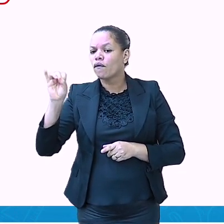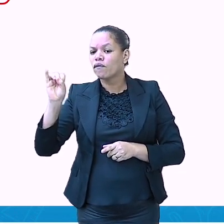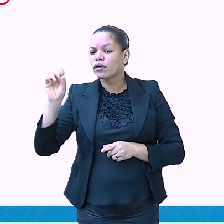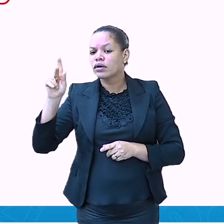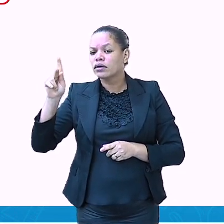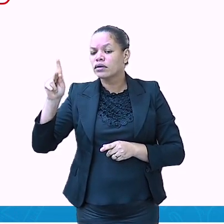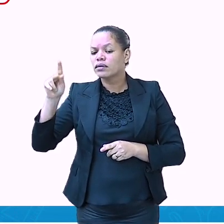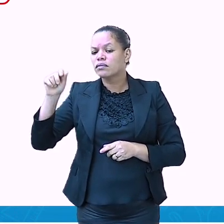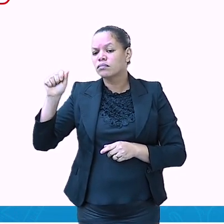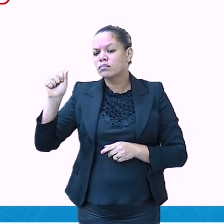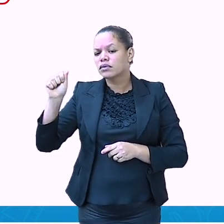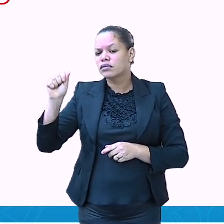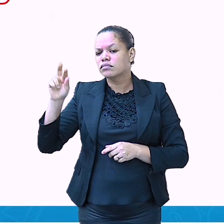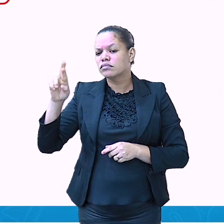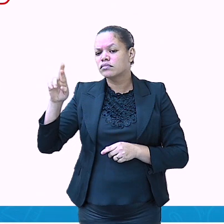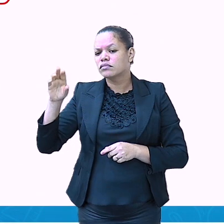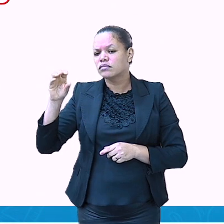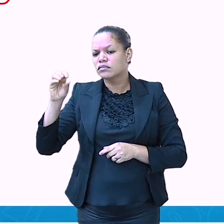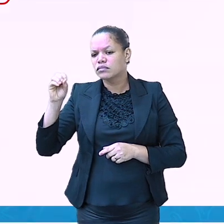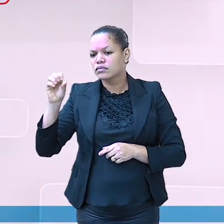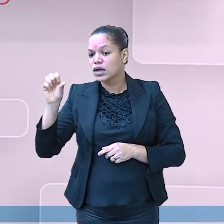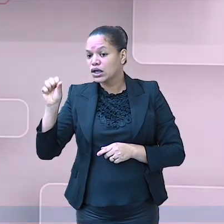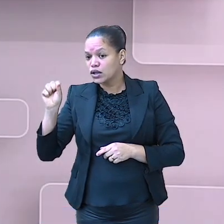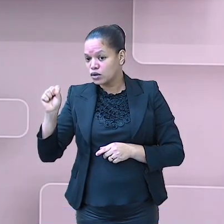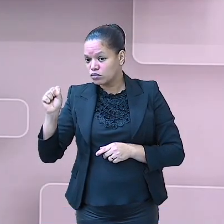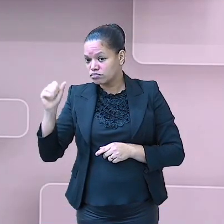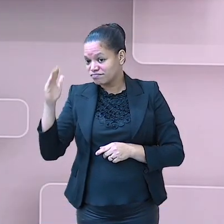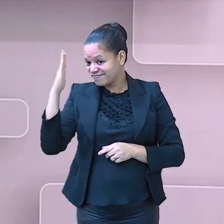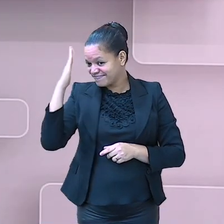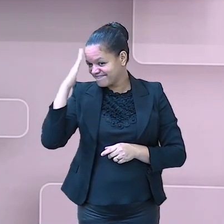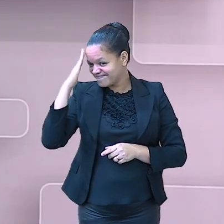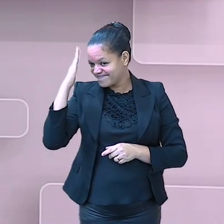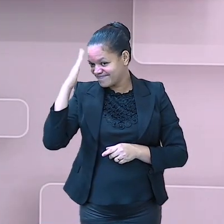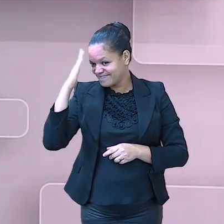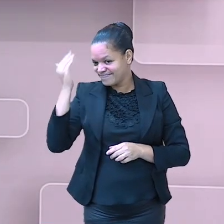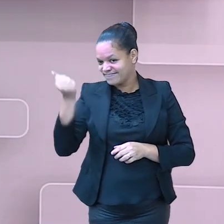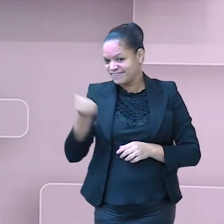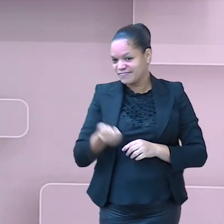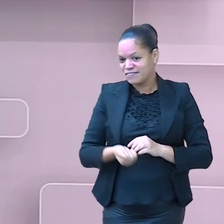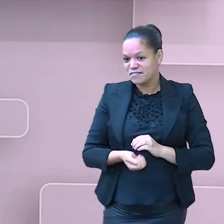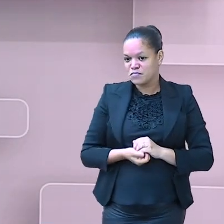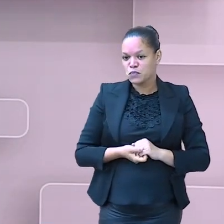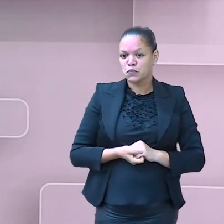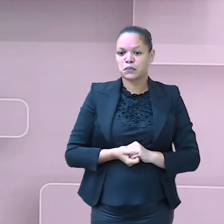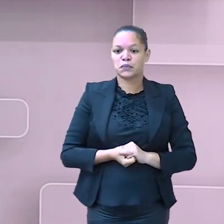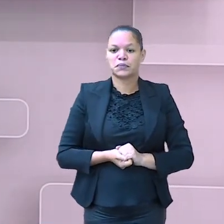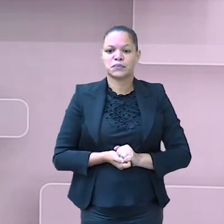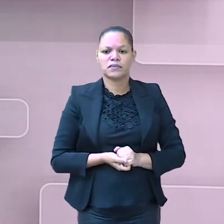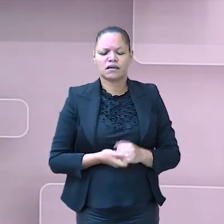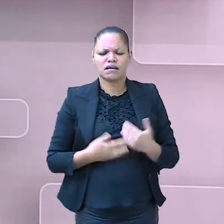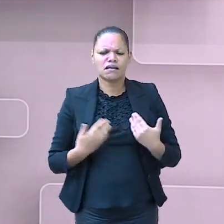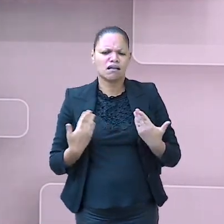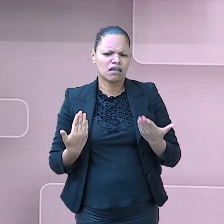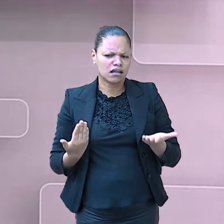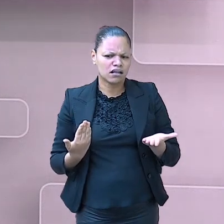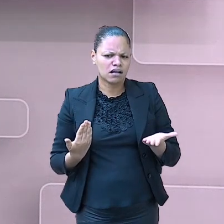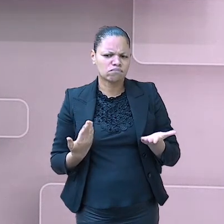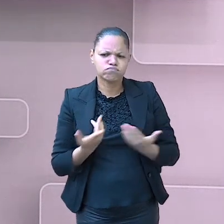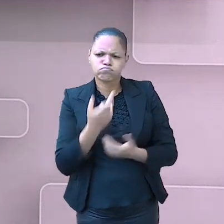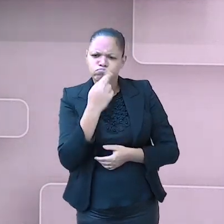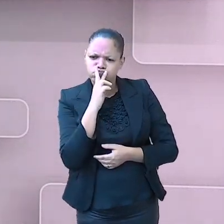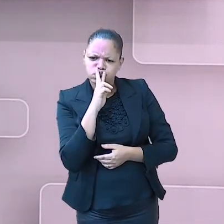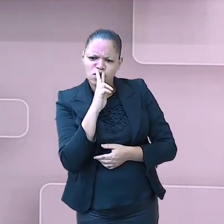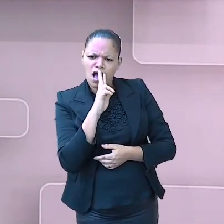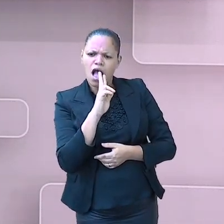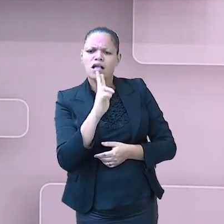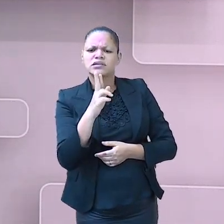Compreendido? Então, respondendo